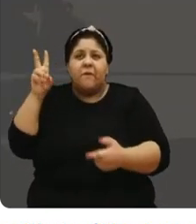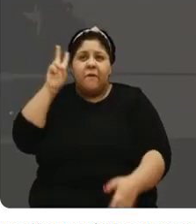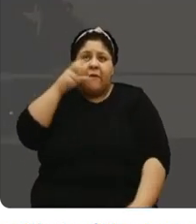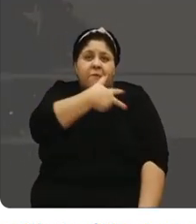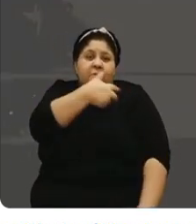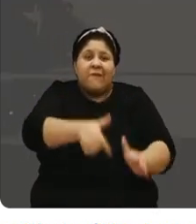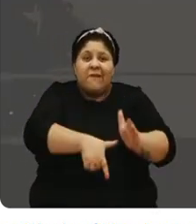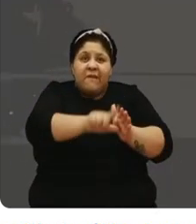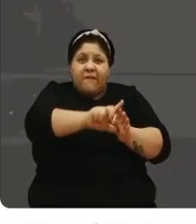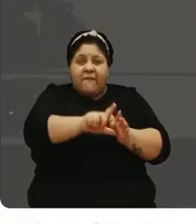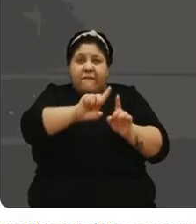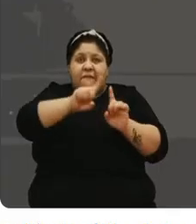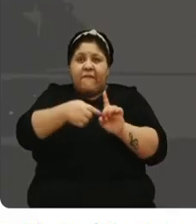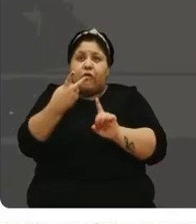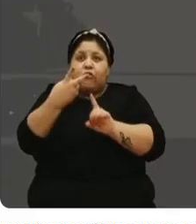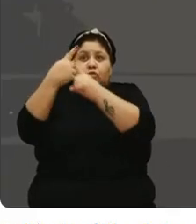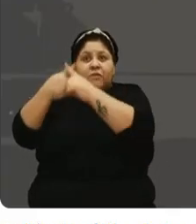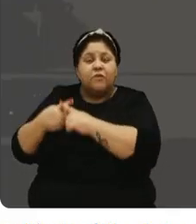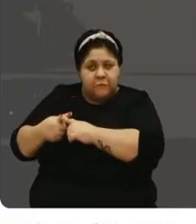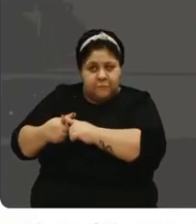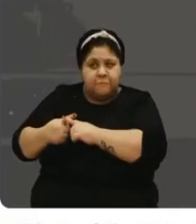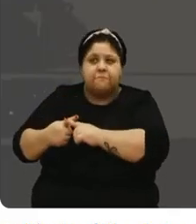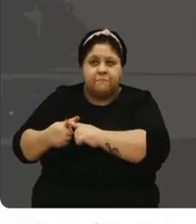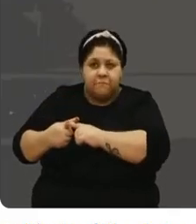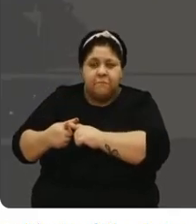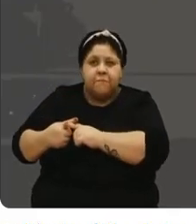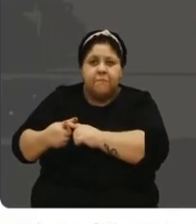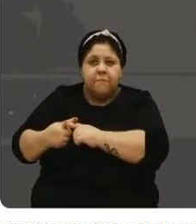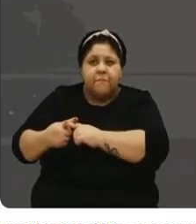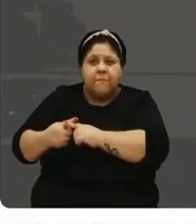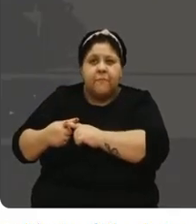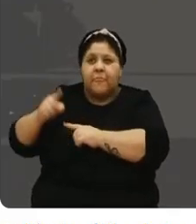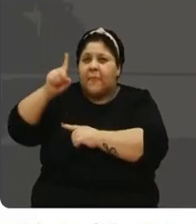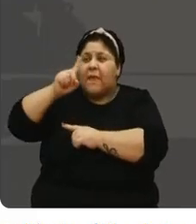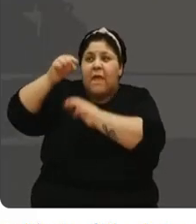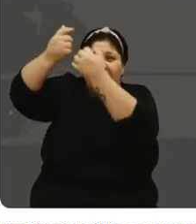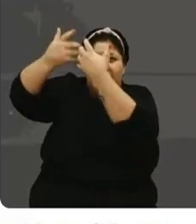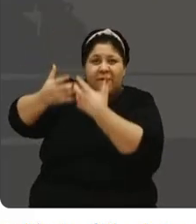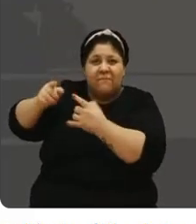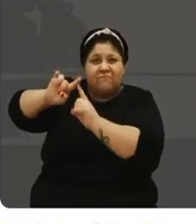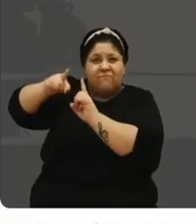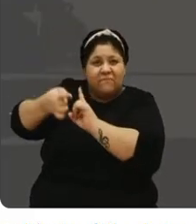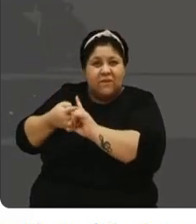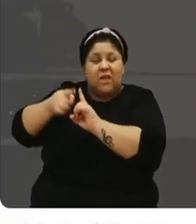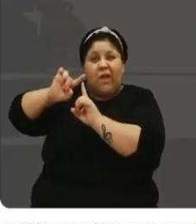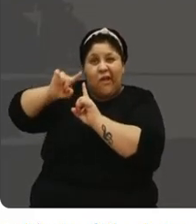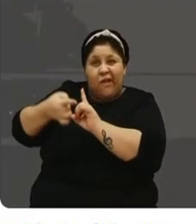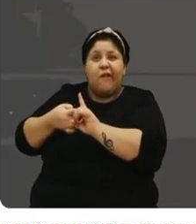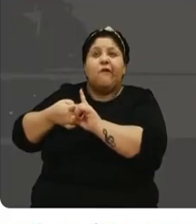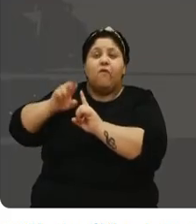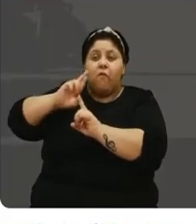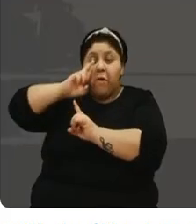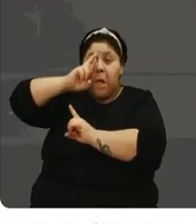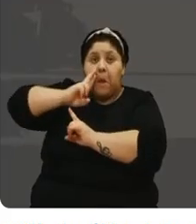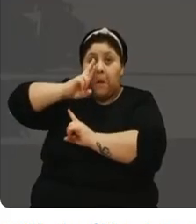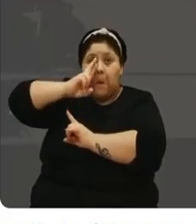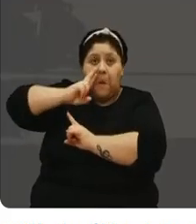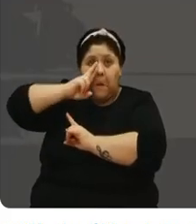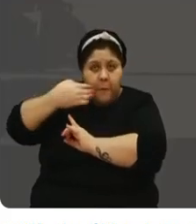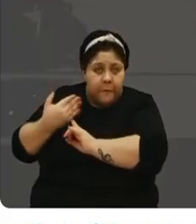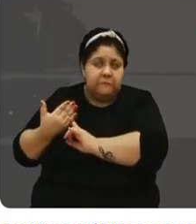vacinada antes da gestação, 2 doses Pfizer. E a mãe relata nessa gestação que foi uma gestação de alto